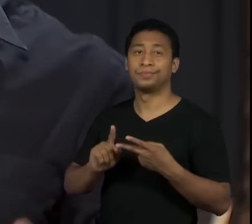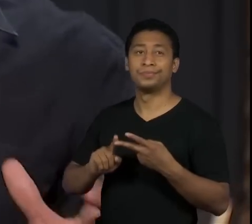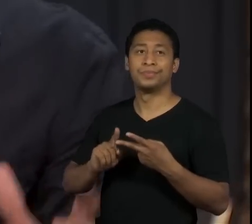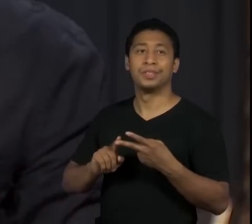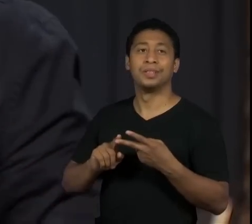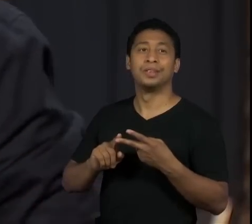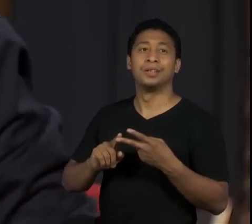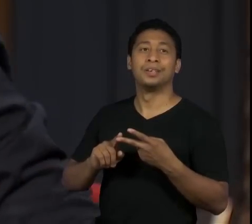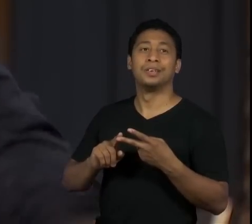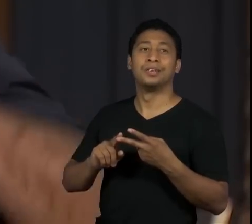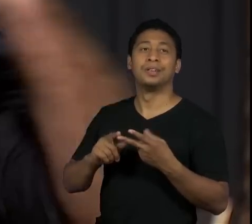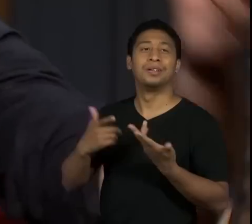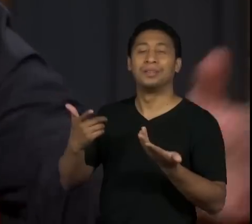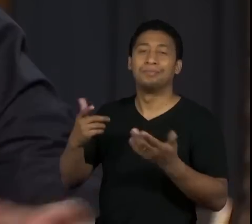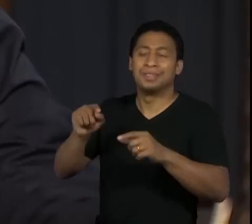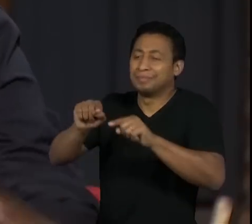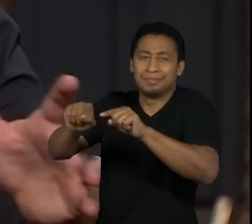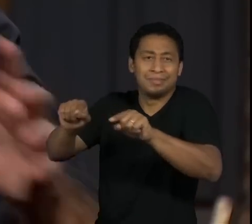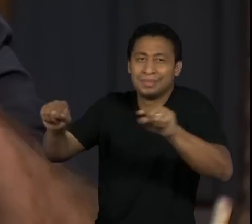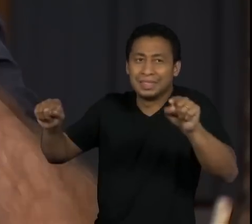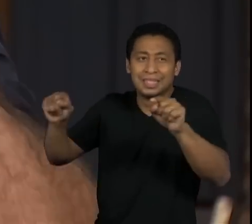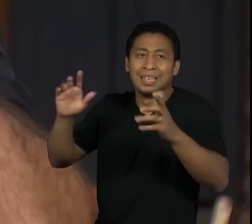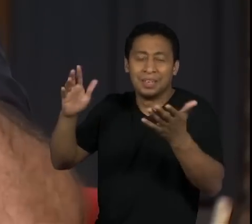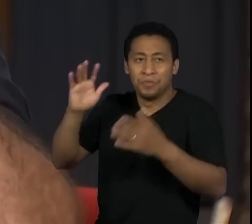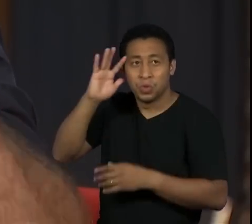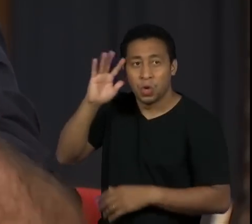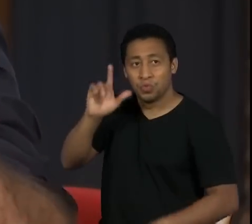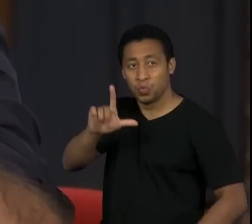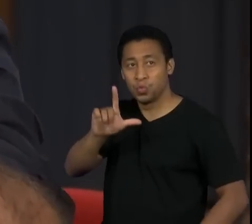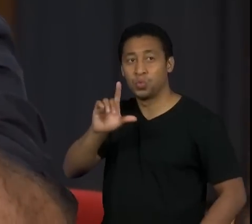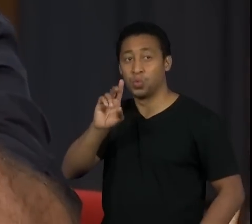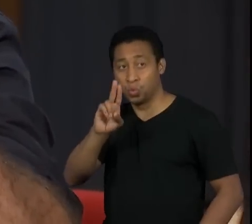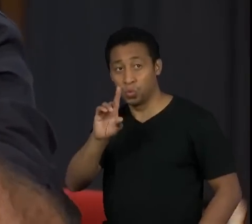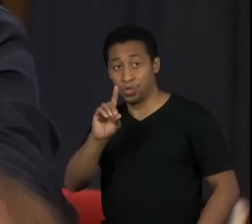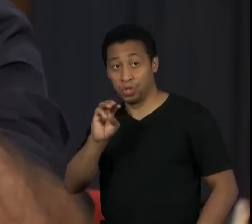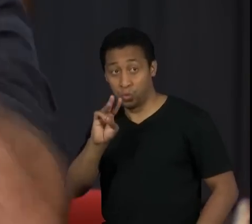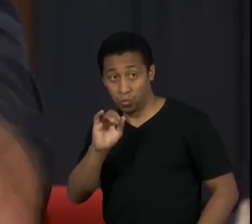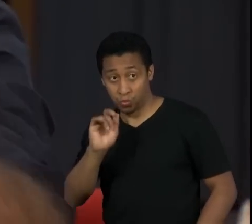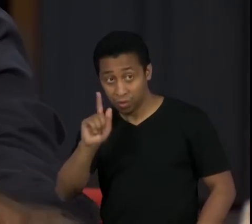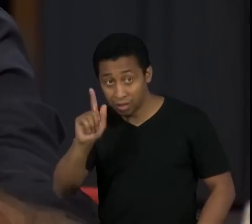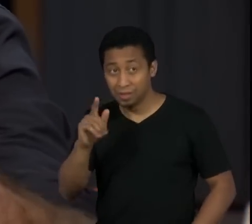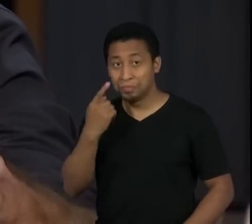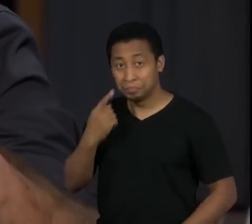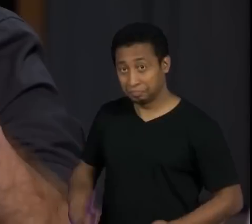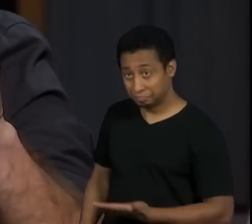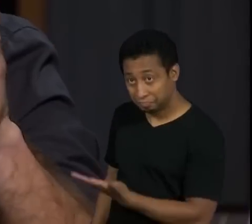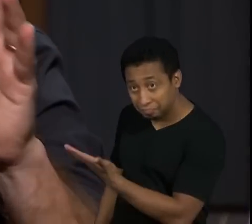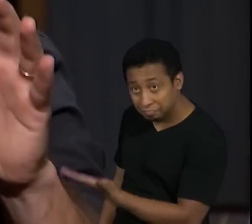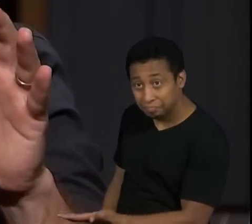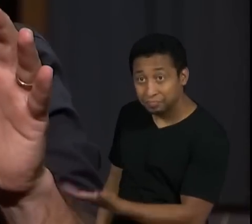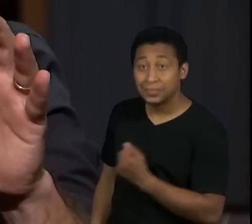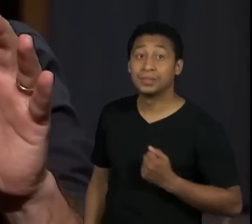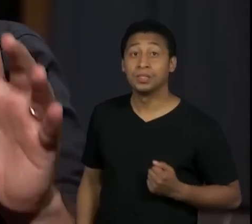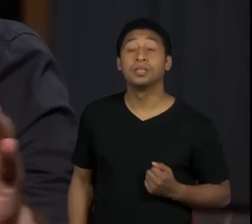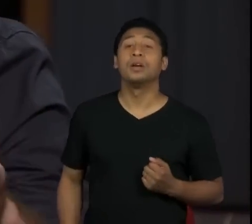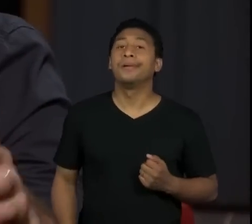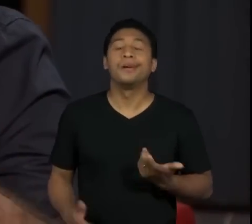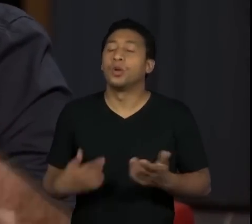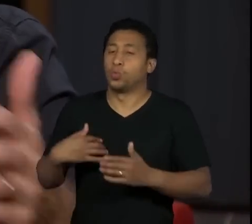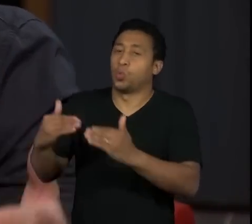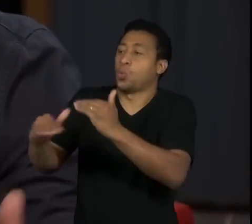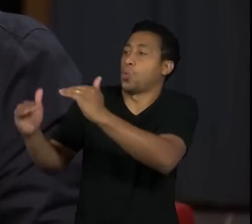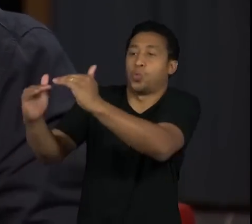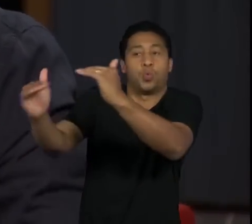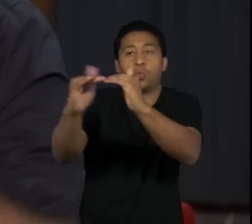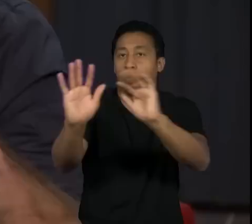até do escada direita, do Mises, do Hayek, que são caras para mim, enfim, eu não concordo com nada do que eles falam, mas as pessoas pegam e falam assim,